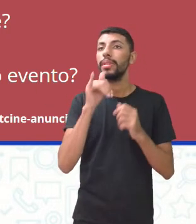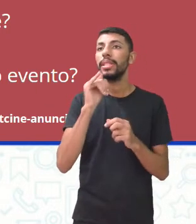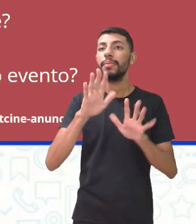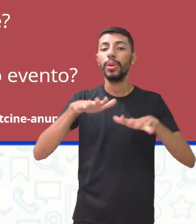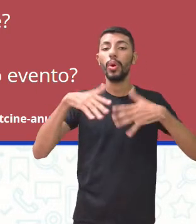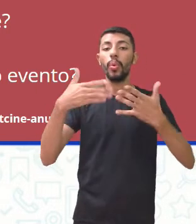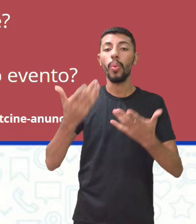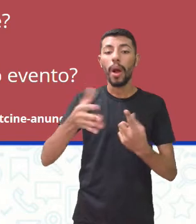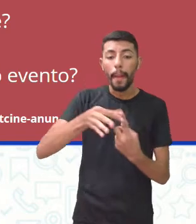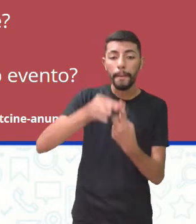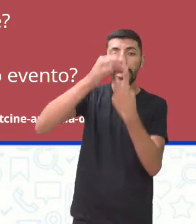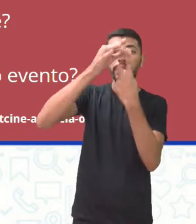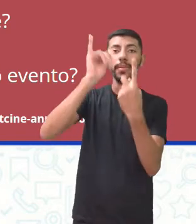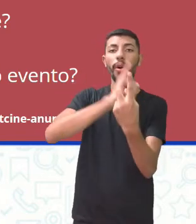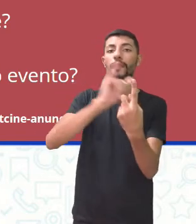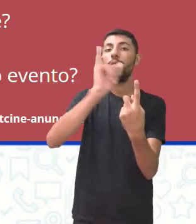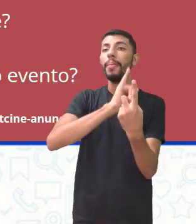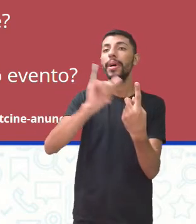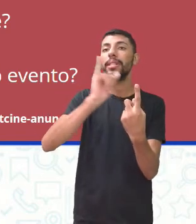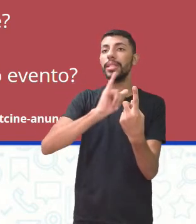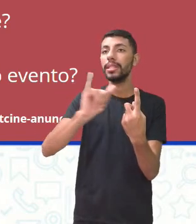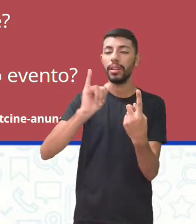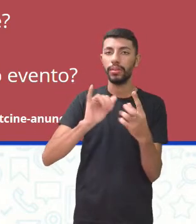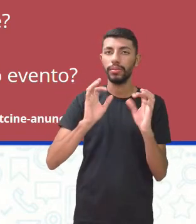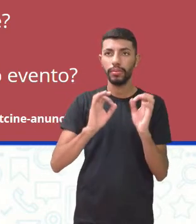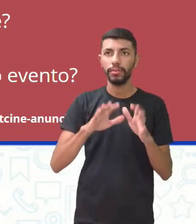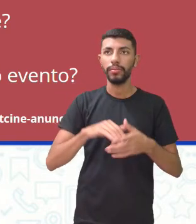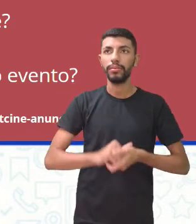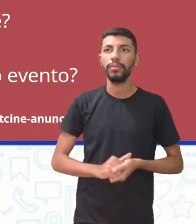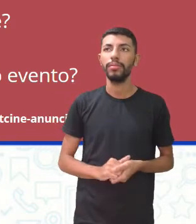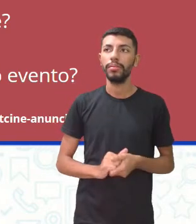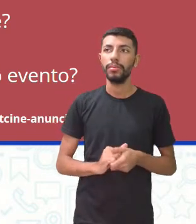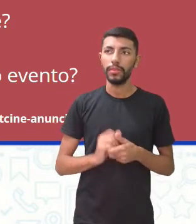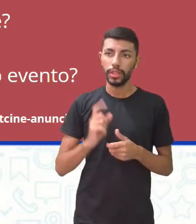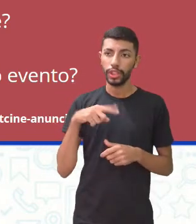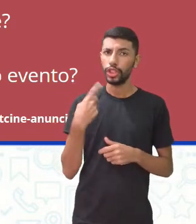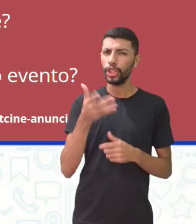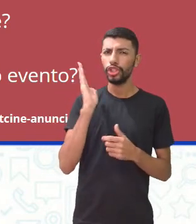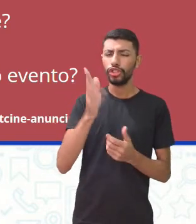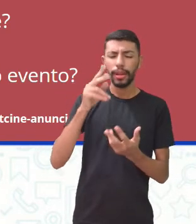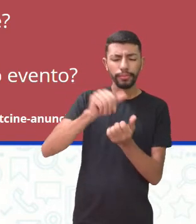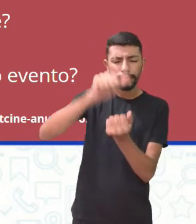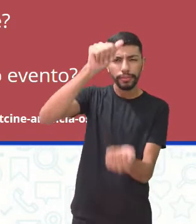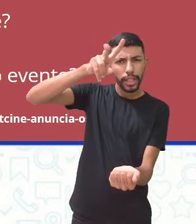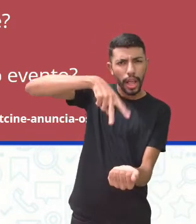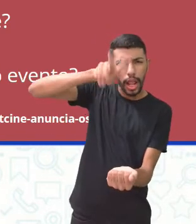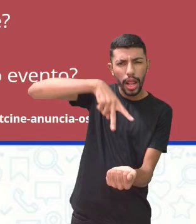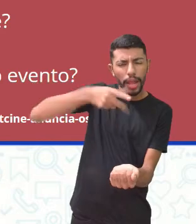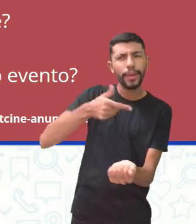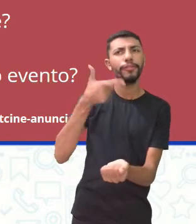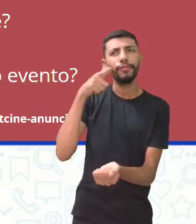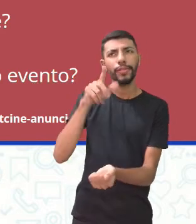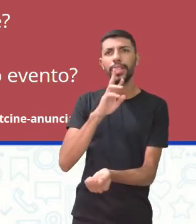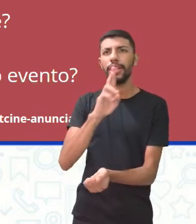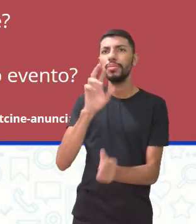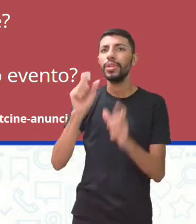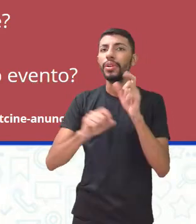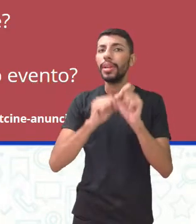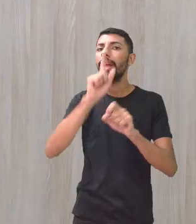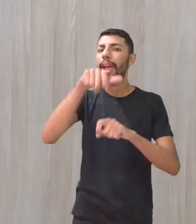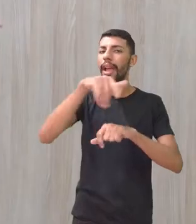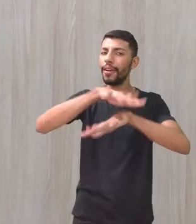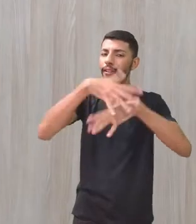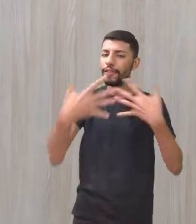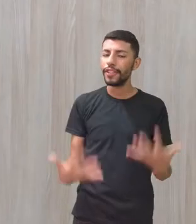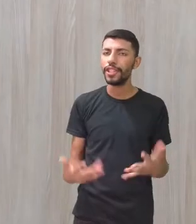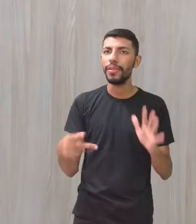do meu cartaz? Agora que a gente já leu o cartaz e já decifrou o que é que tem nele, a gente sabe responder que é um festival de curta.